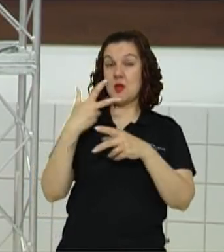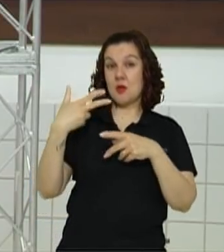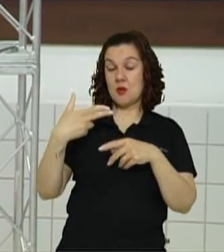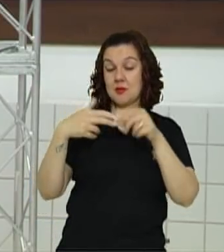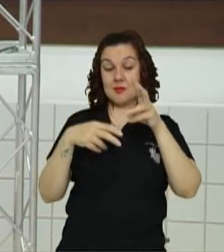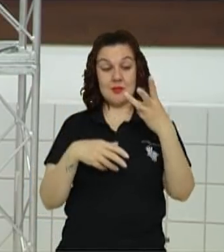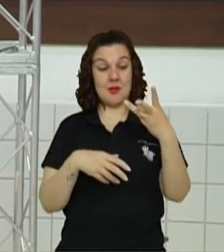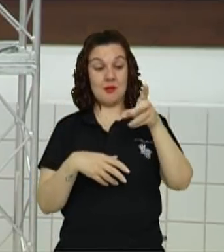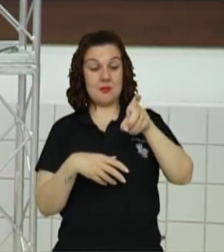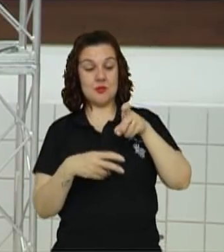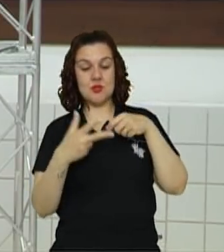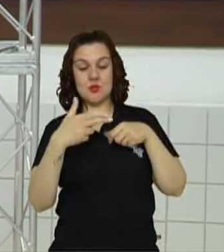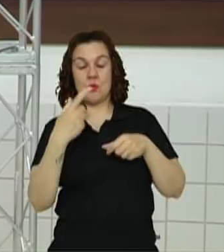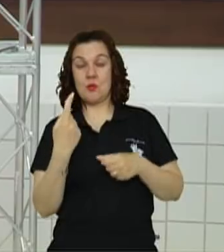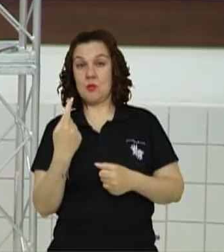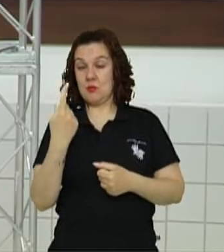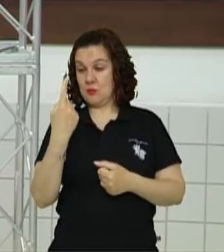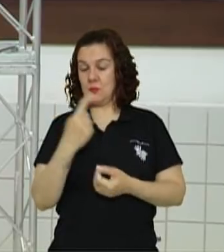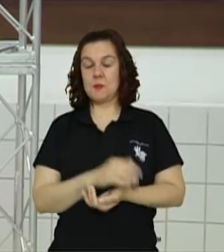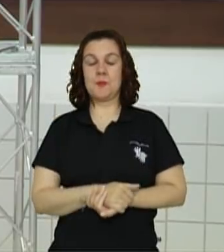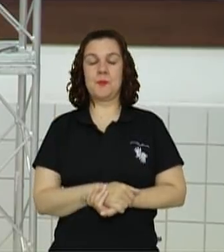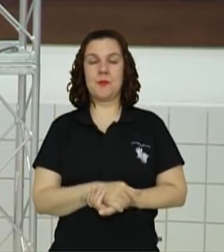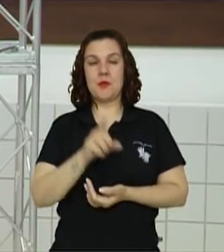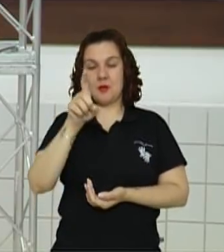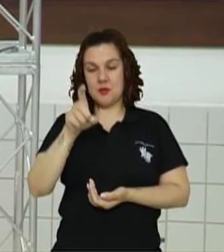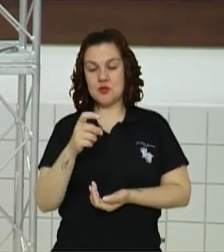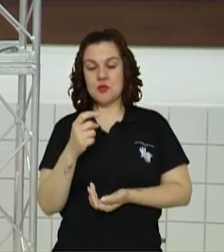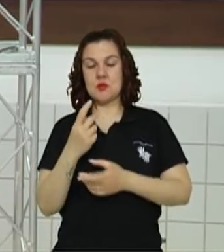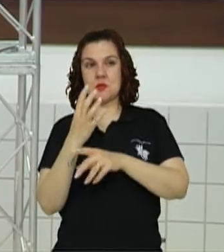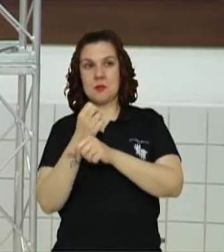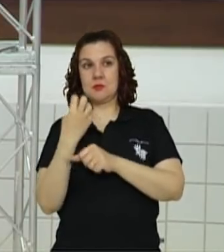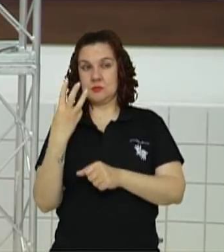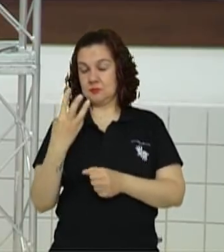igual a 1, que multiplica x mais 3.